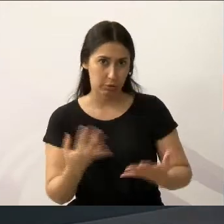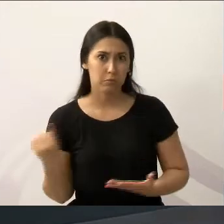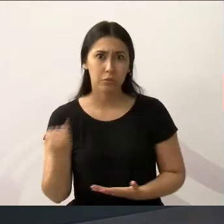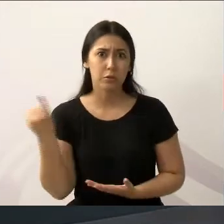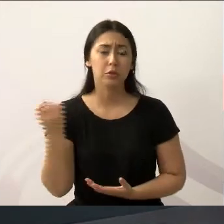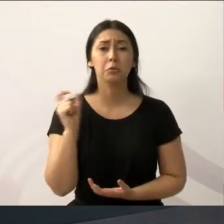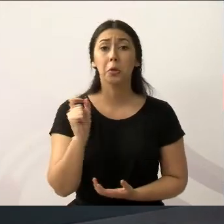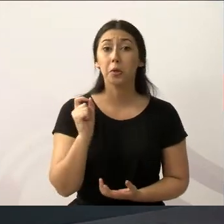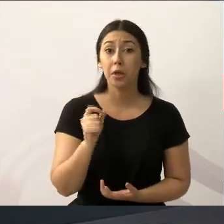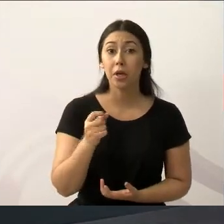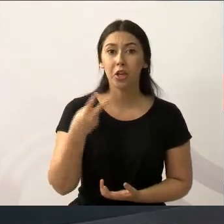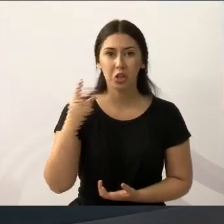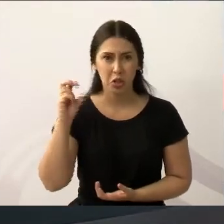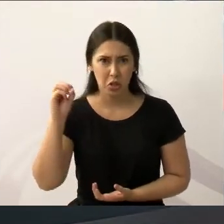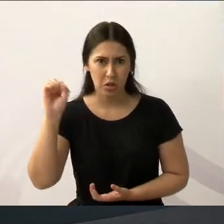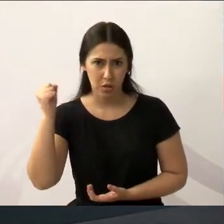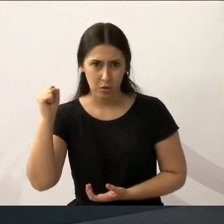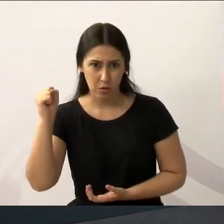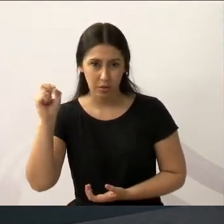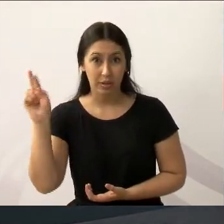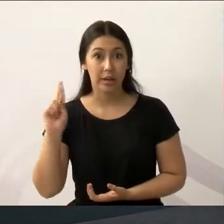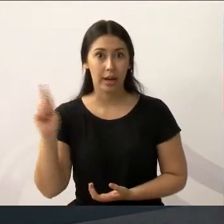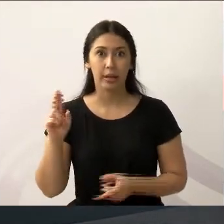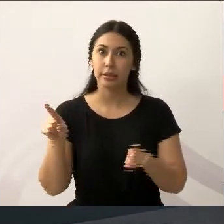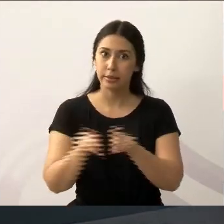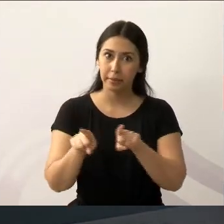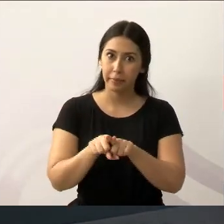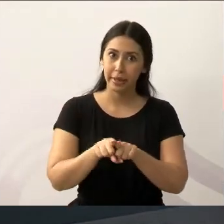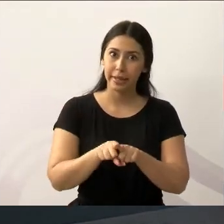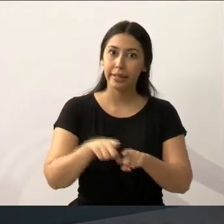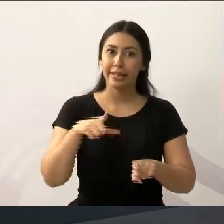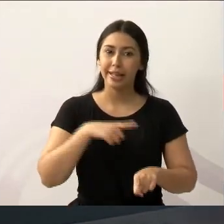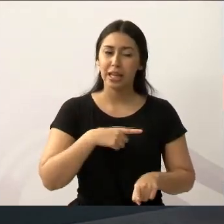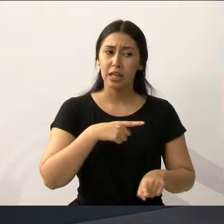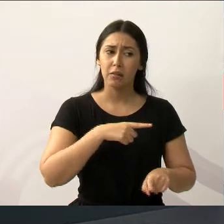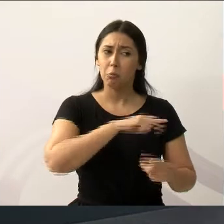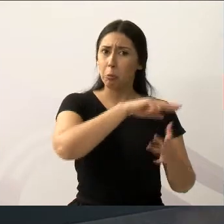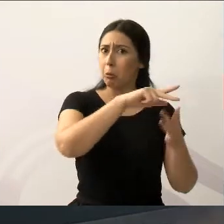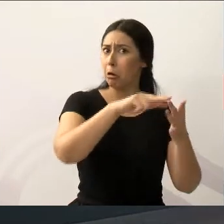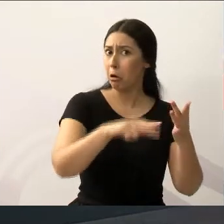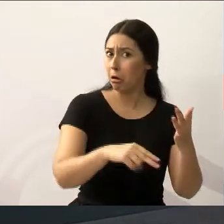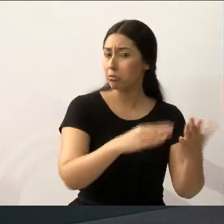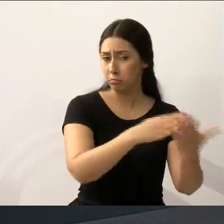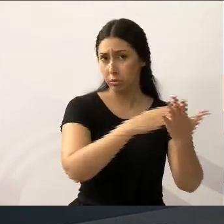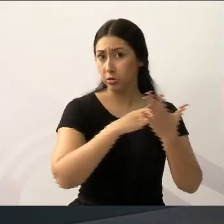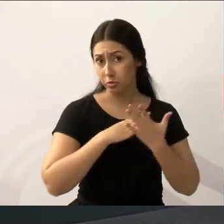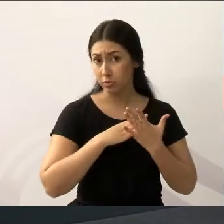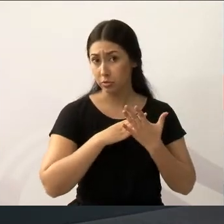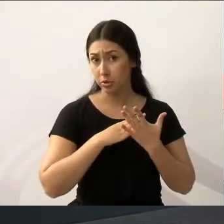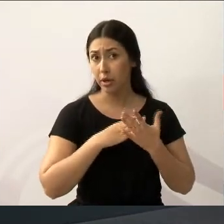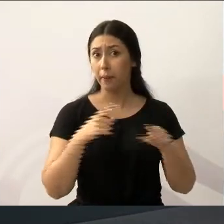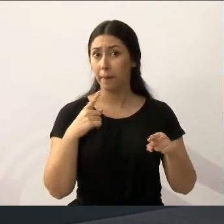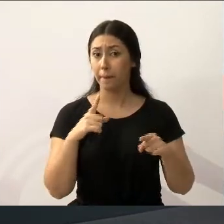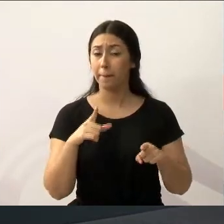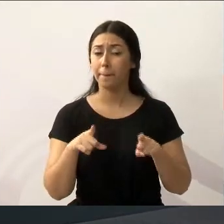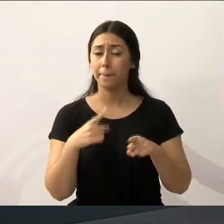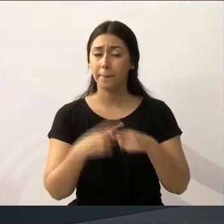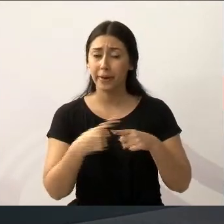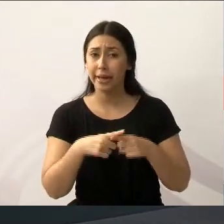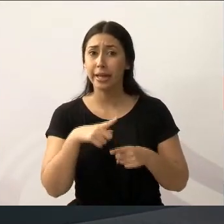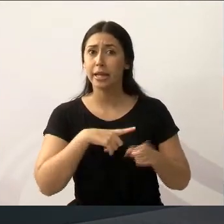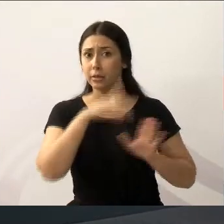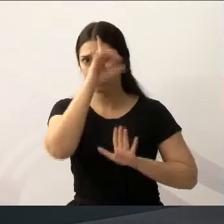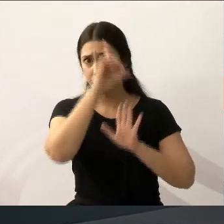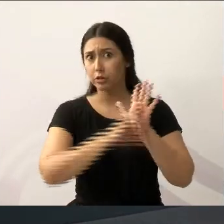os R$ 308 eles vão ser somados aos outros benefícios, né, que essas pessoas também têm direito, né? Tem o